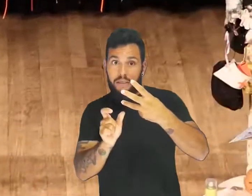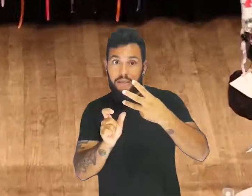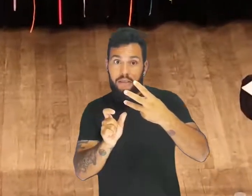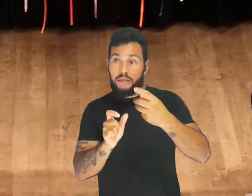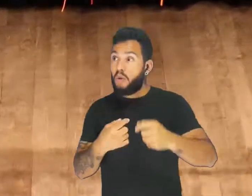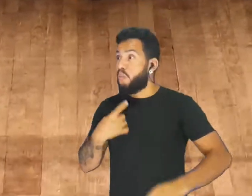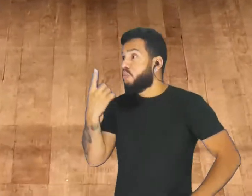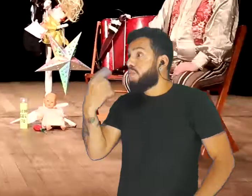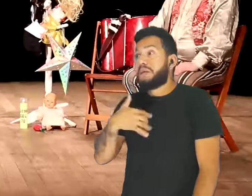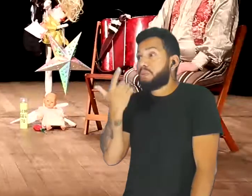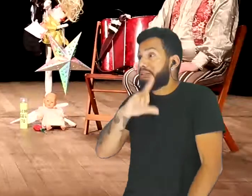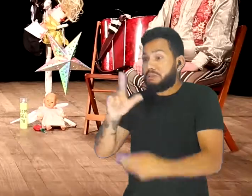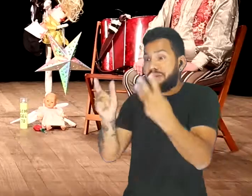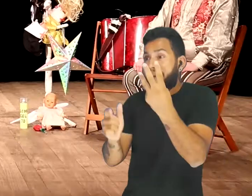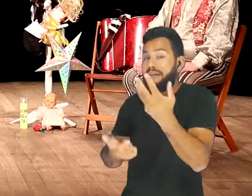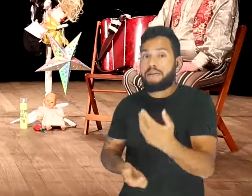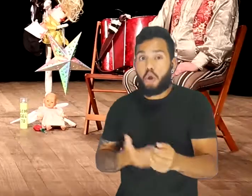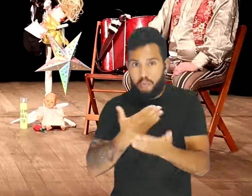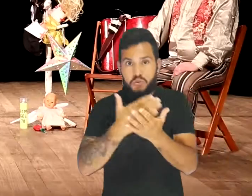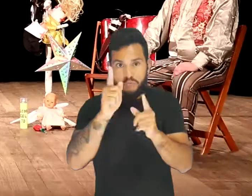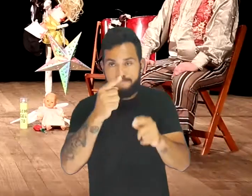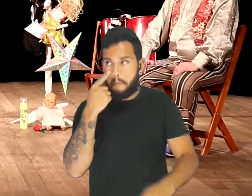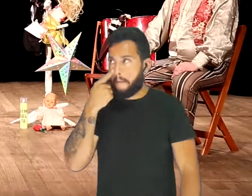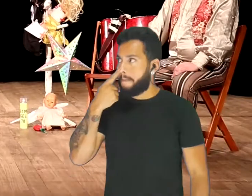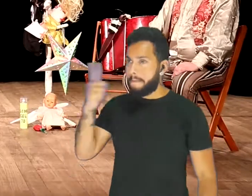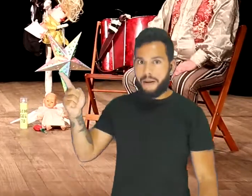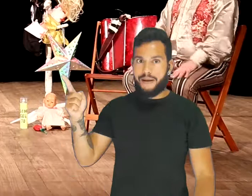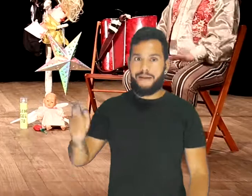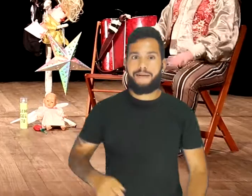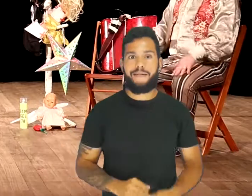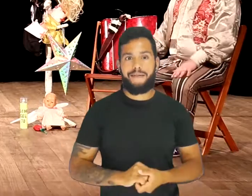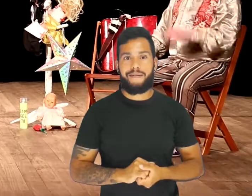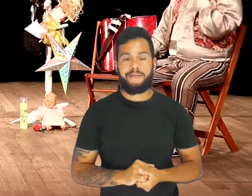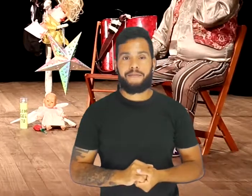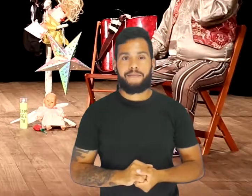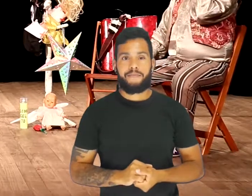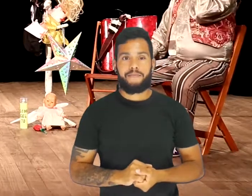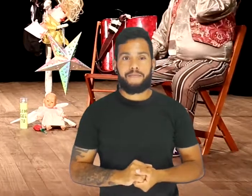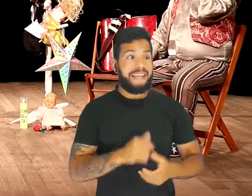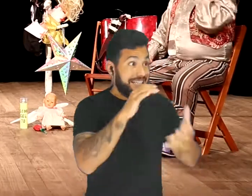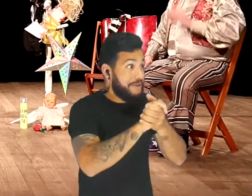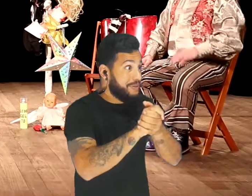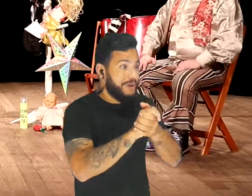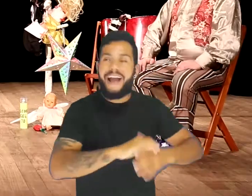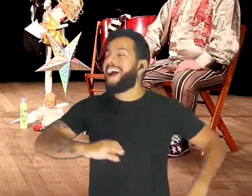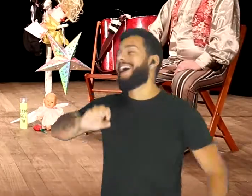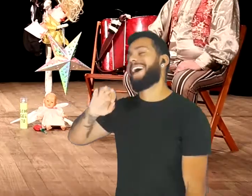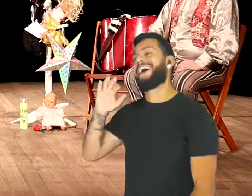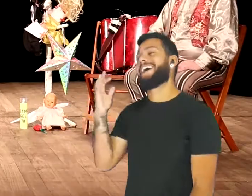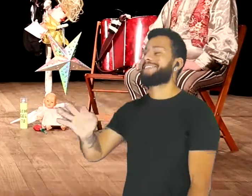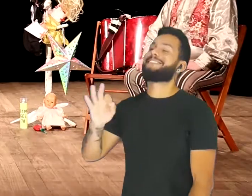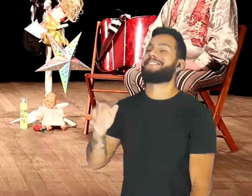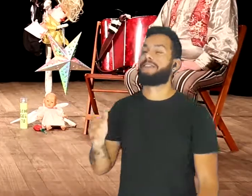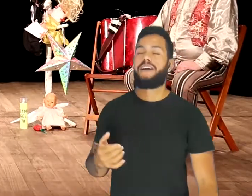Deixa eu ver. Três agora, né? Não, é uma só, senão eu não vou conseguir. Vamos lá. Começou.